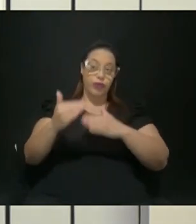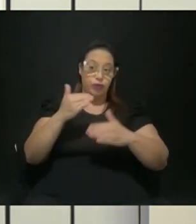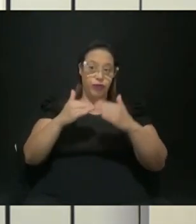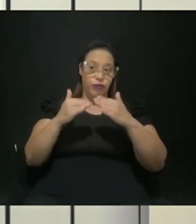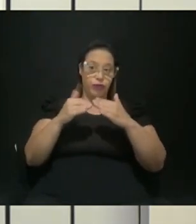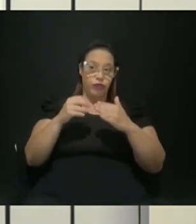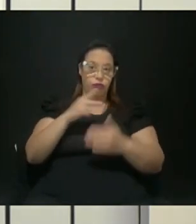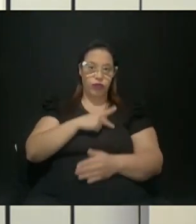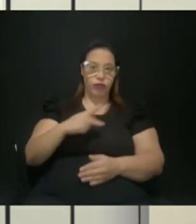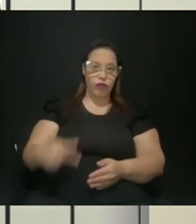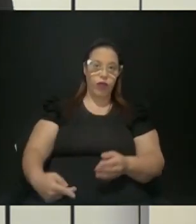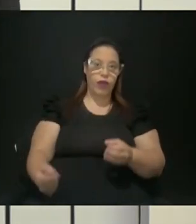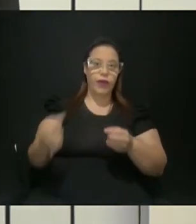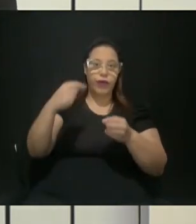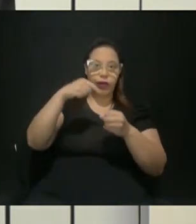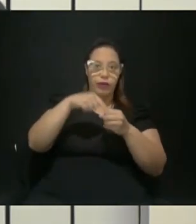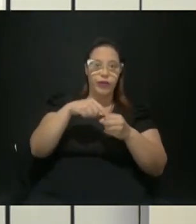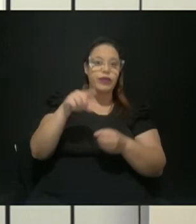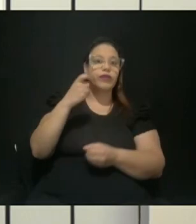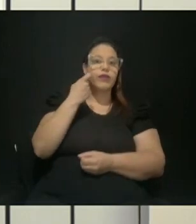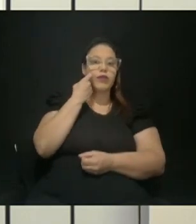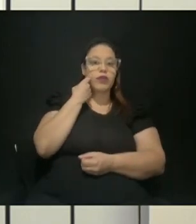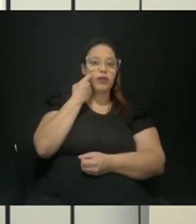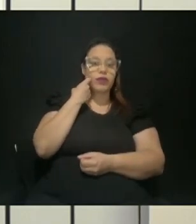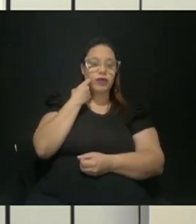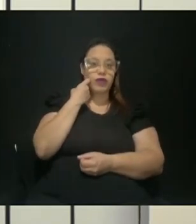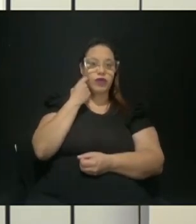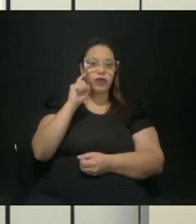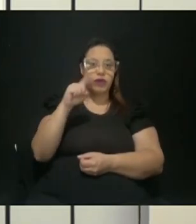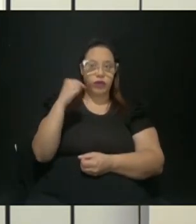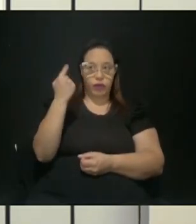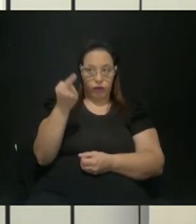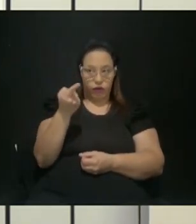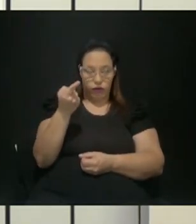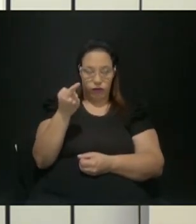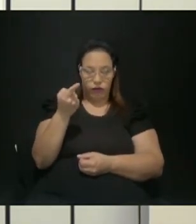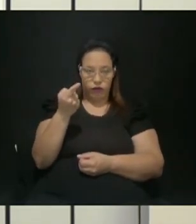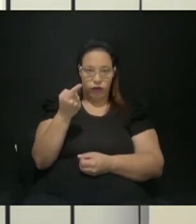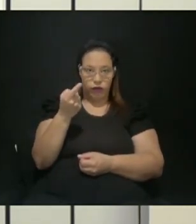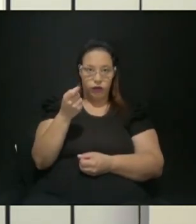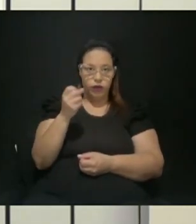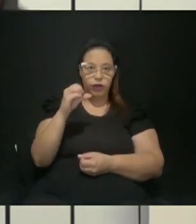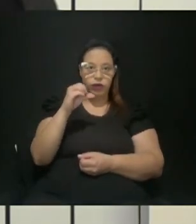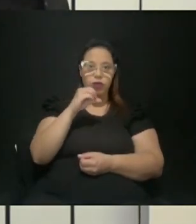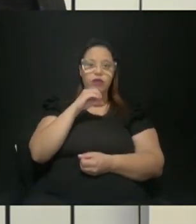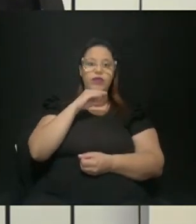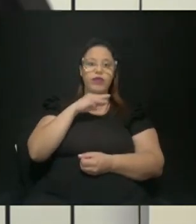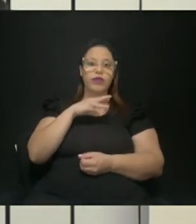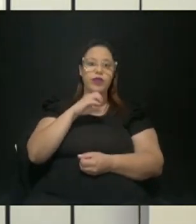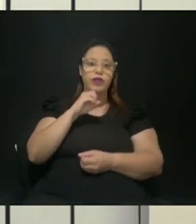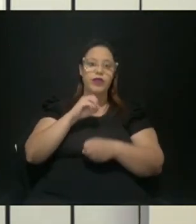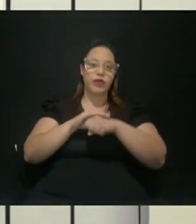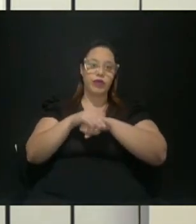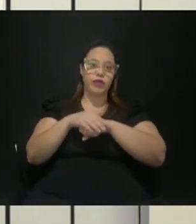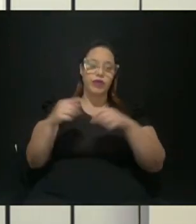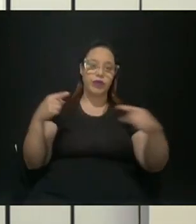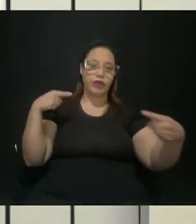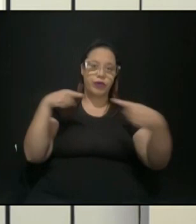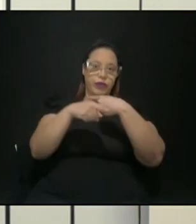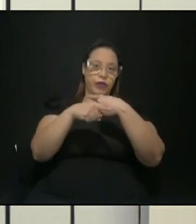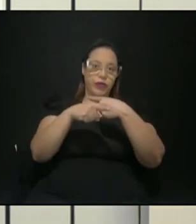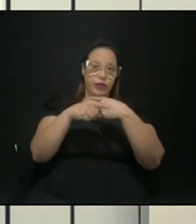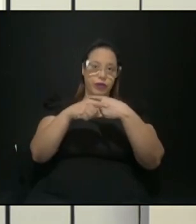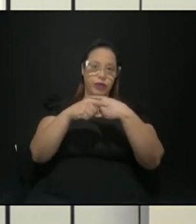campo nesta sexta-feira, portanto depois de amanhã, 9h30 da noite, contra o Operário, aqui em Campinas, no